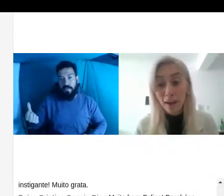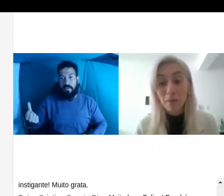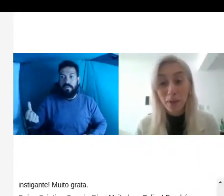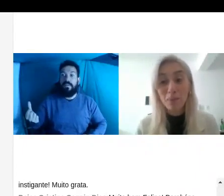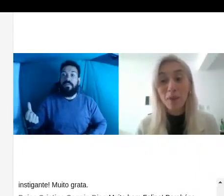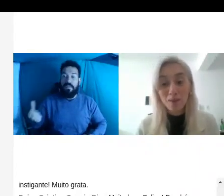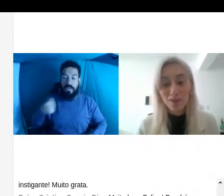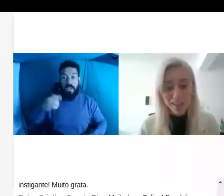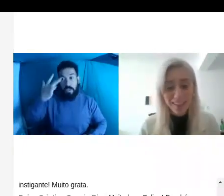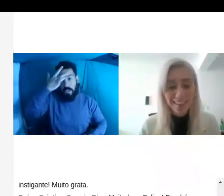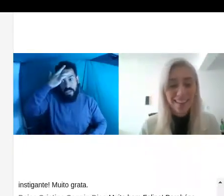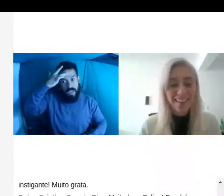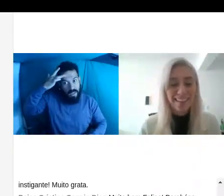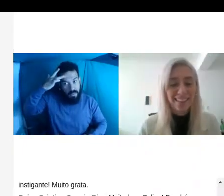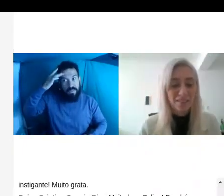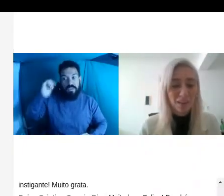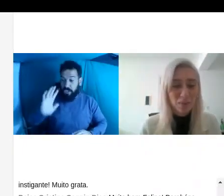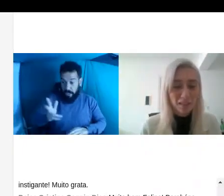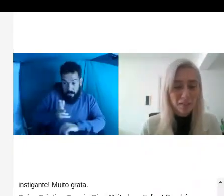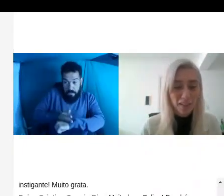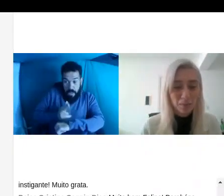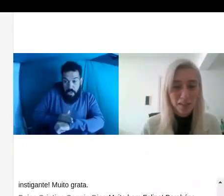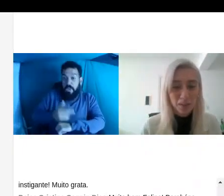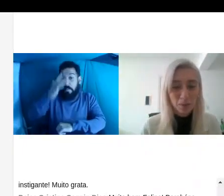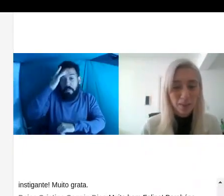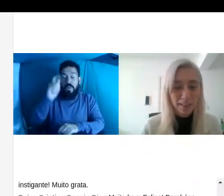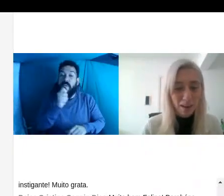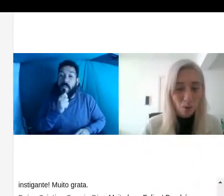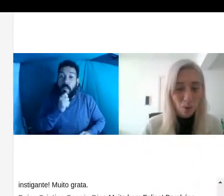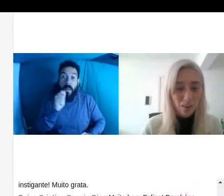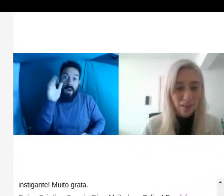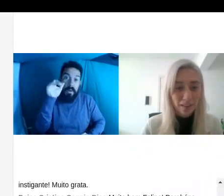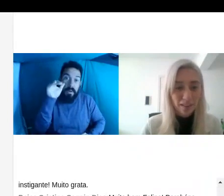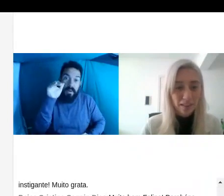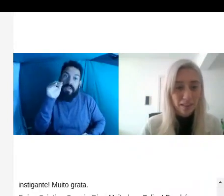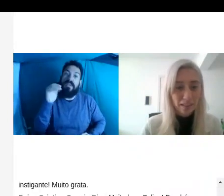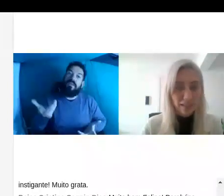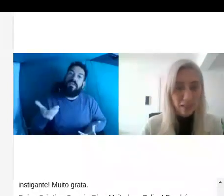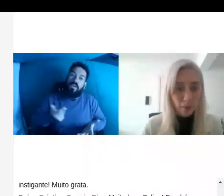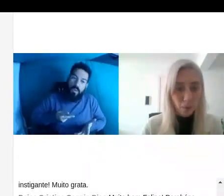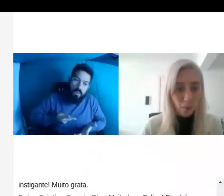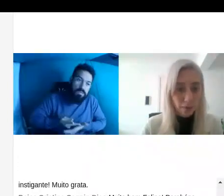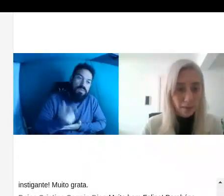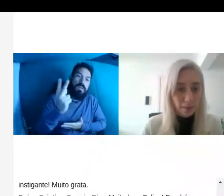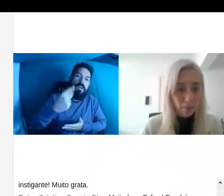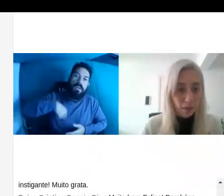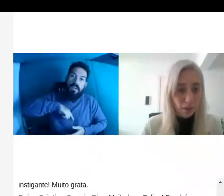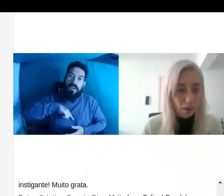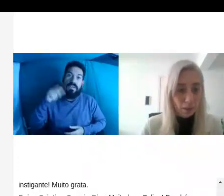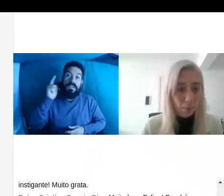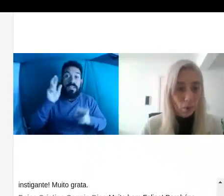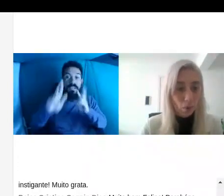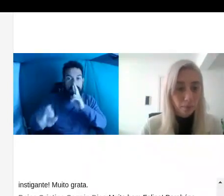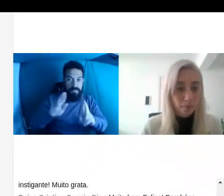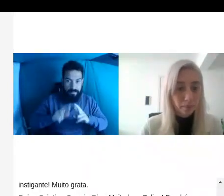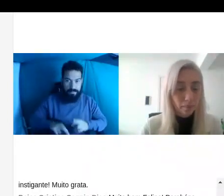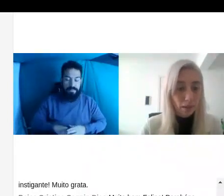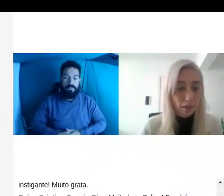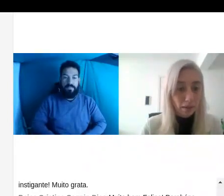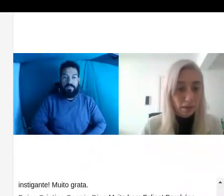fiel em pleno meio-dia. Então, Que vamos em ótimo. frente para a gente poder dar conta, das perguntas.